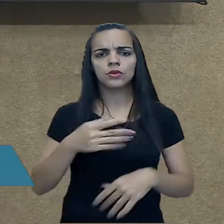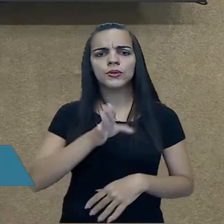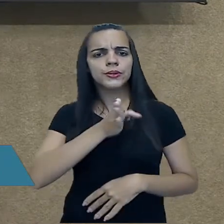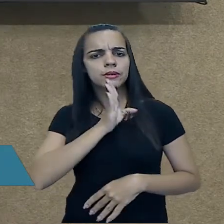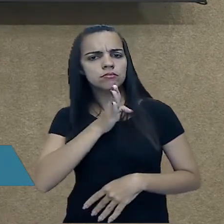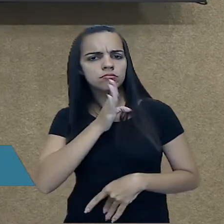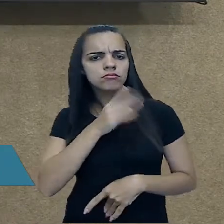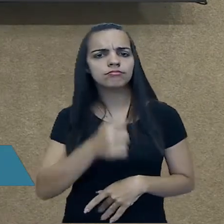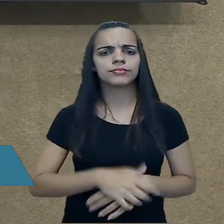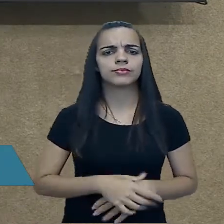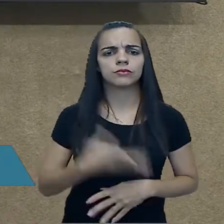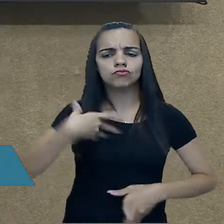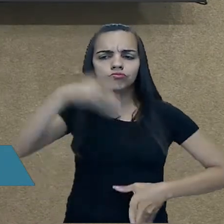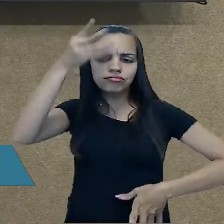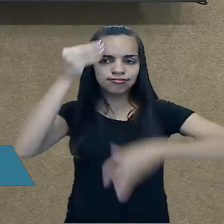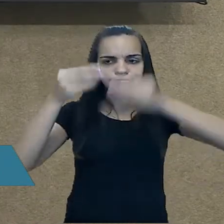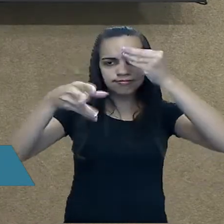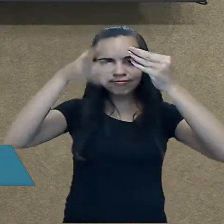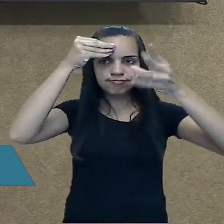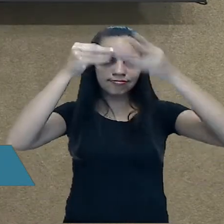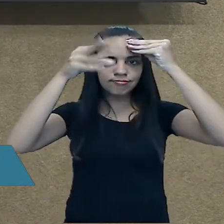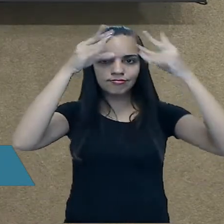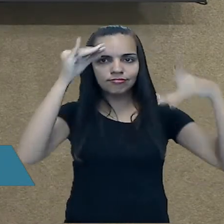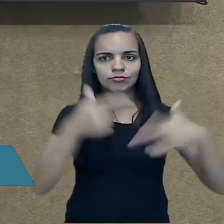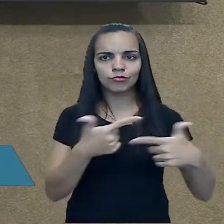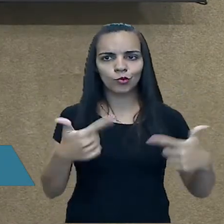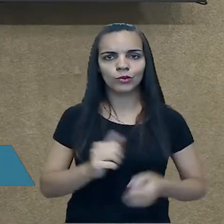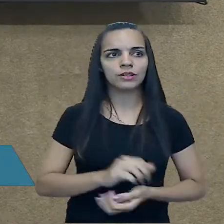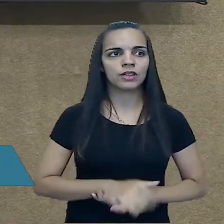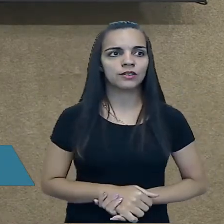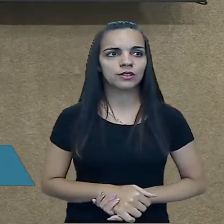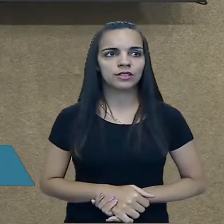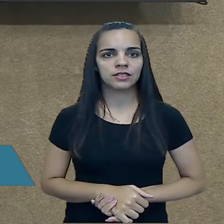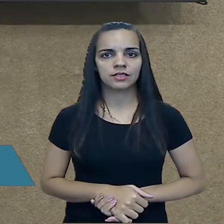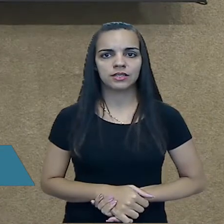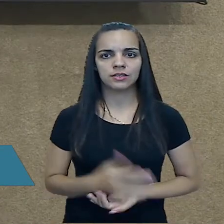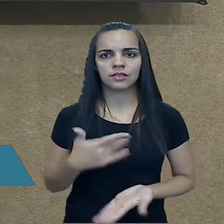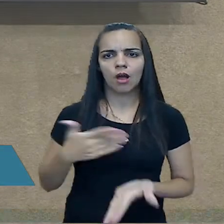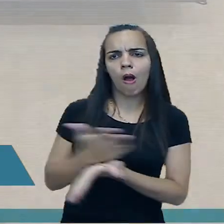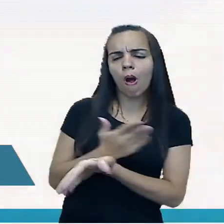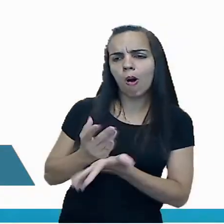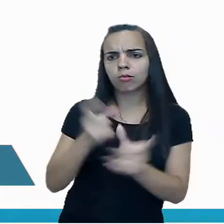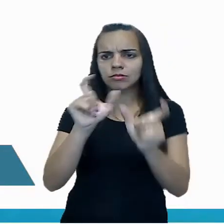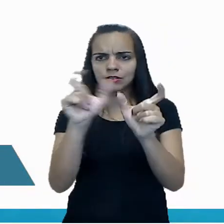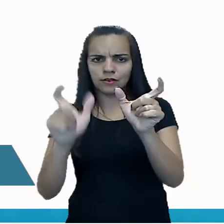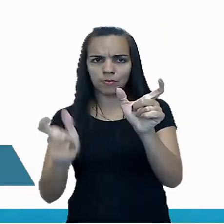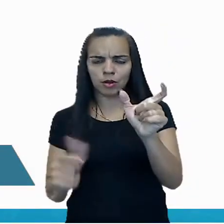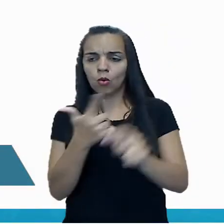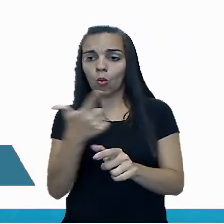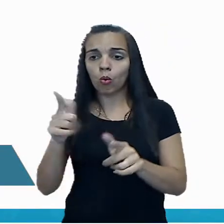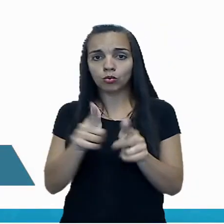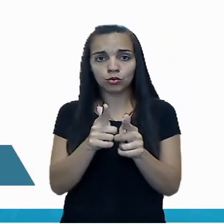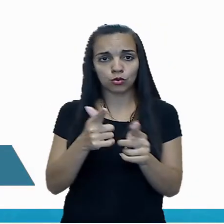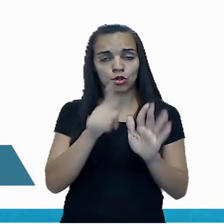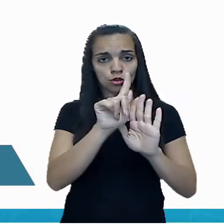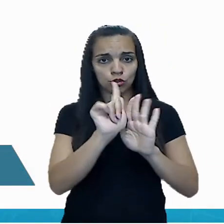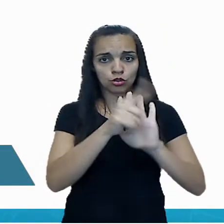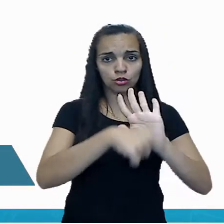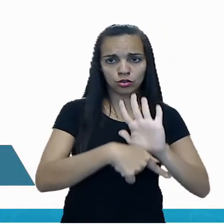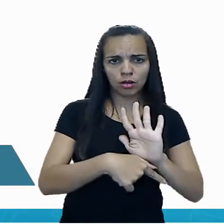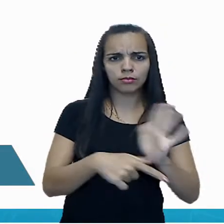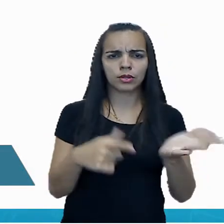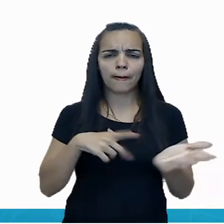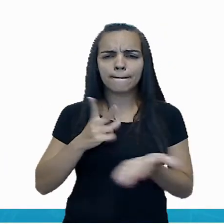de conhecer, não é mesmo? De buscar uma informação. Então, alguns verbetes e outros gêneros com esse